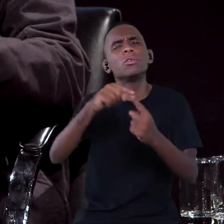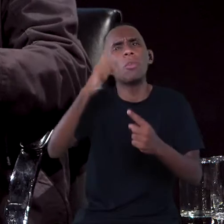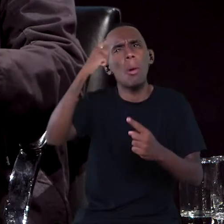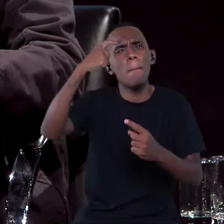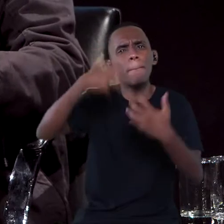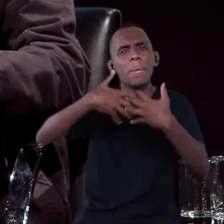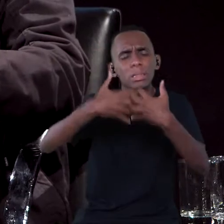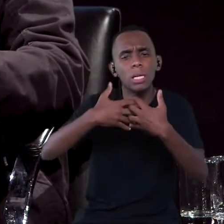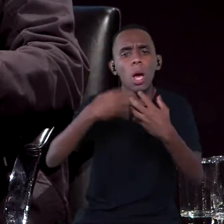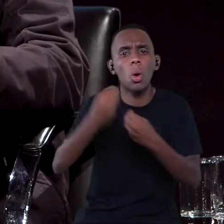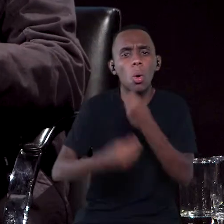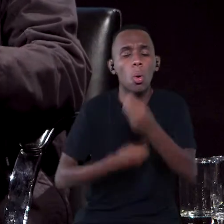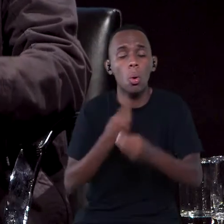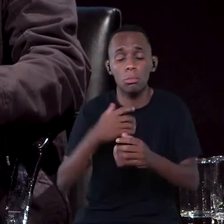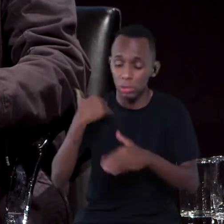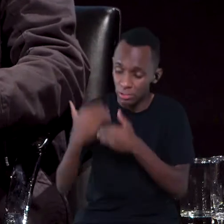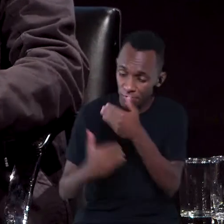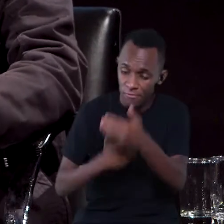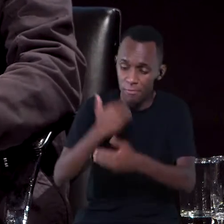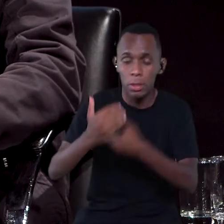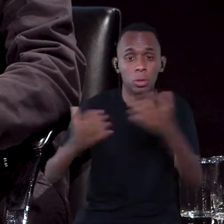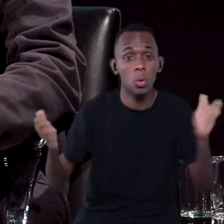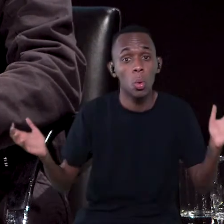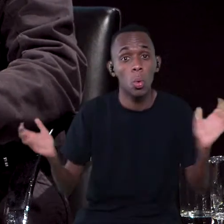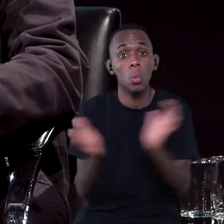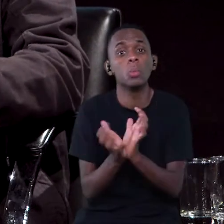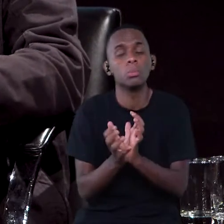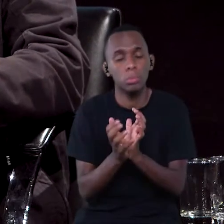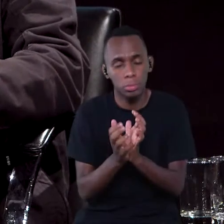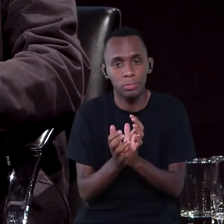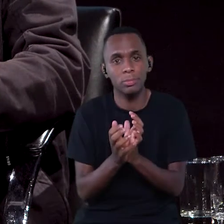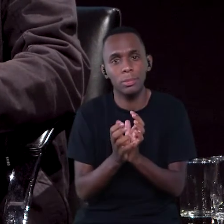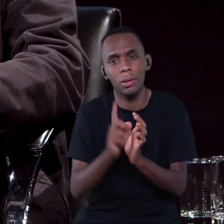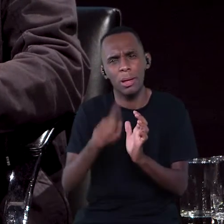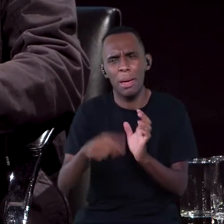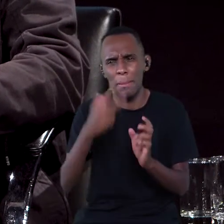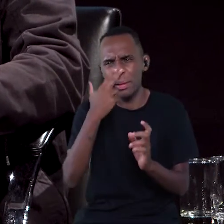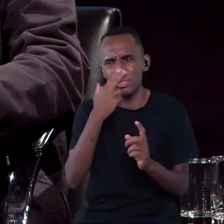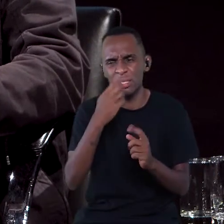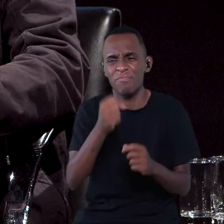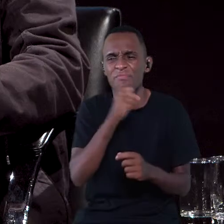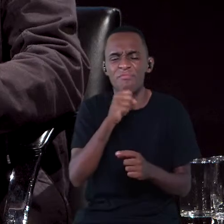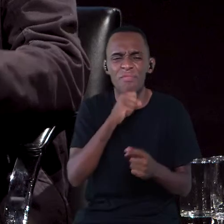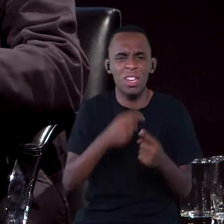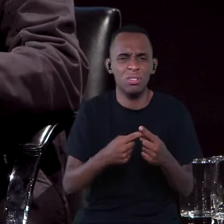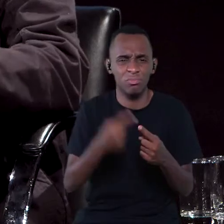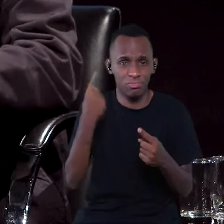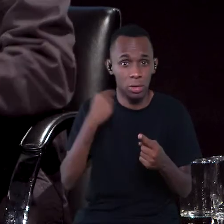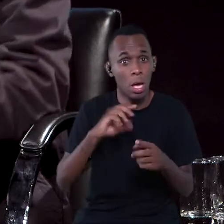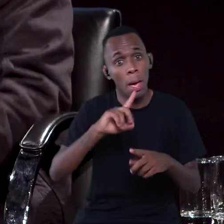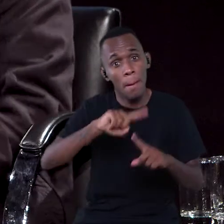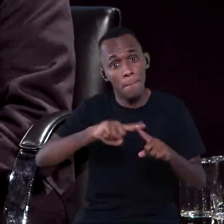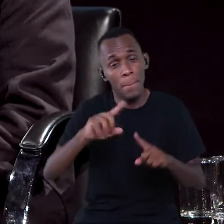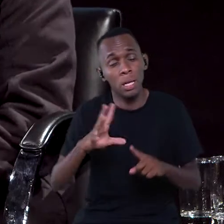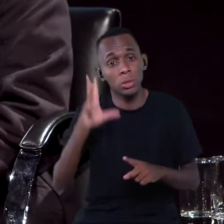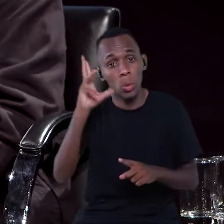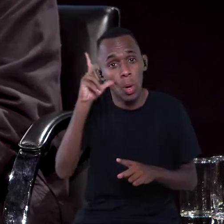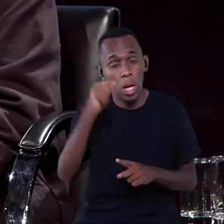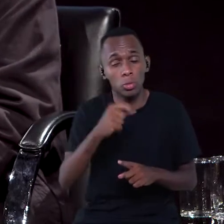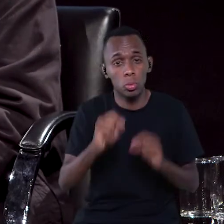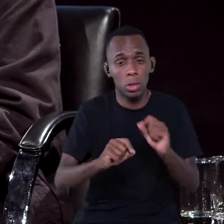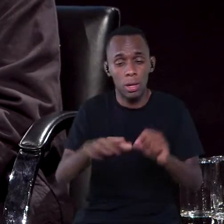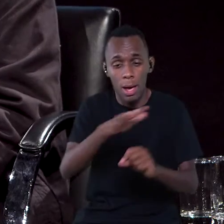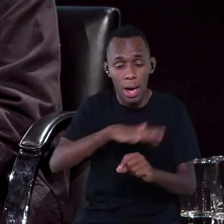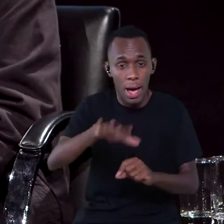grupo num tempo, geracionalmente falando, parece algo um pouco ultrapassado. Mas eu acho que, como a gente vem da área de